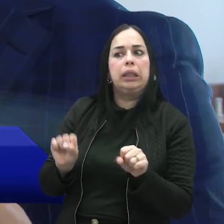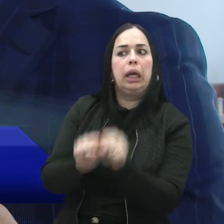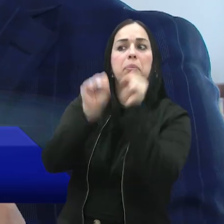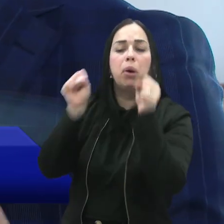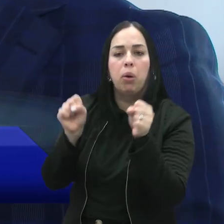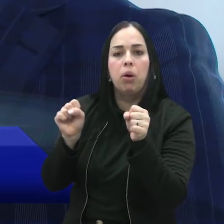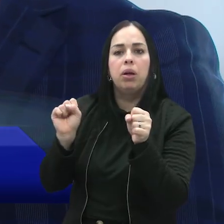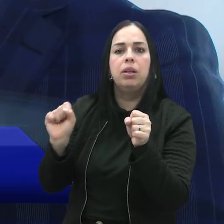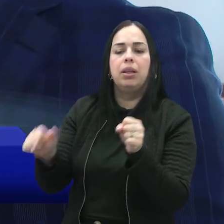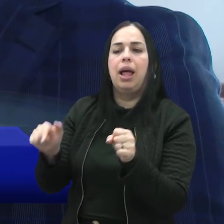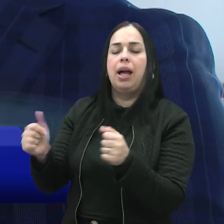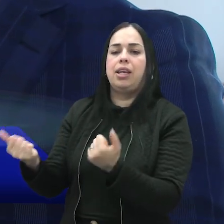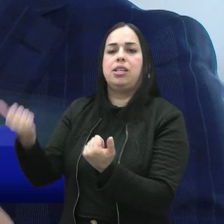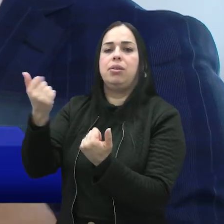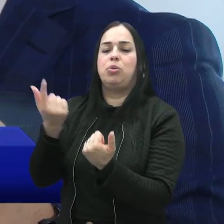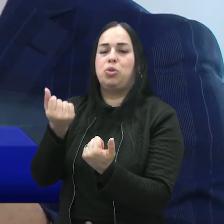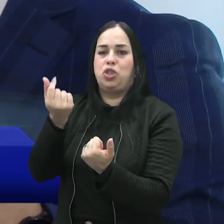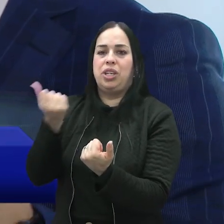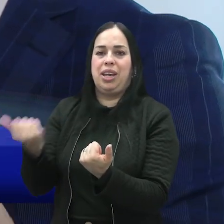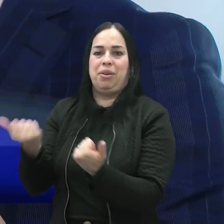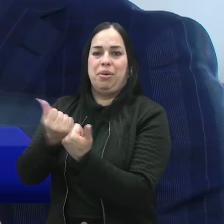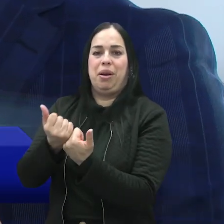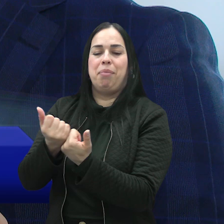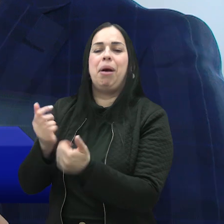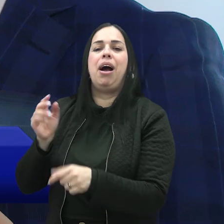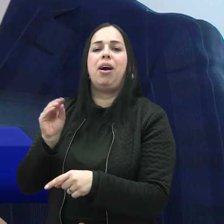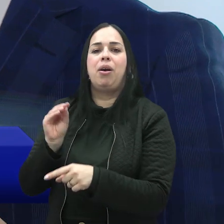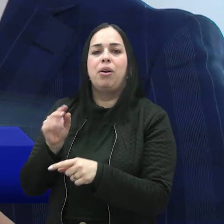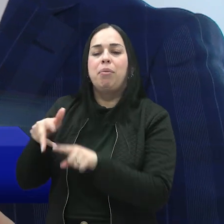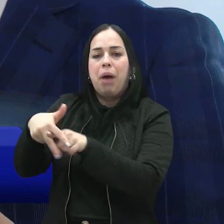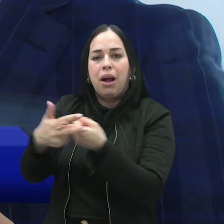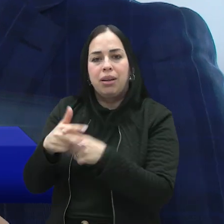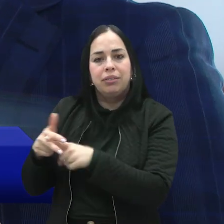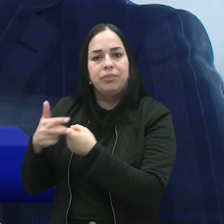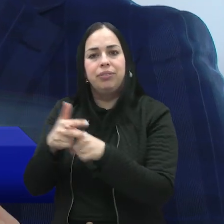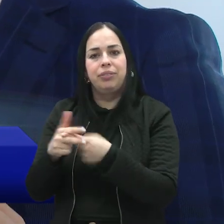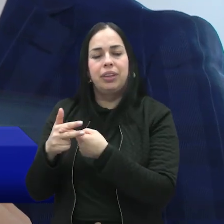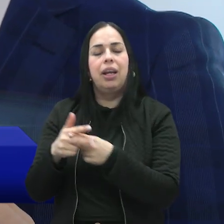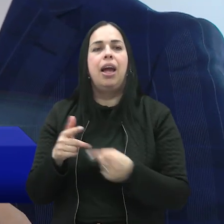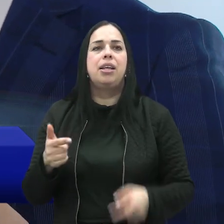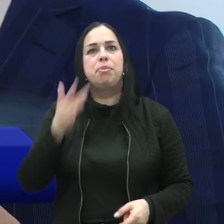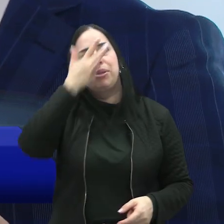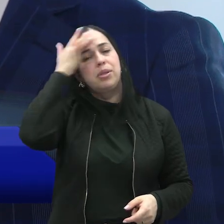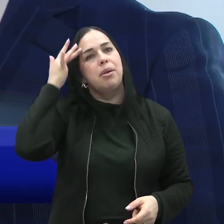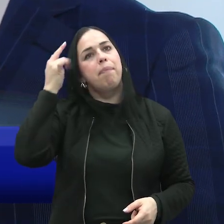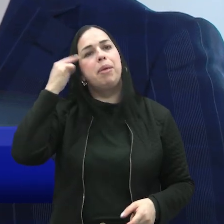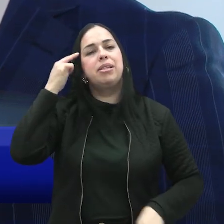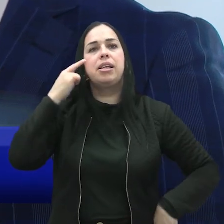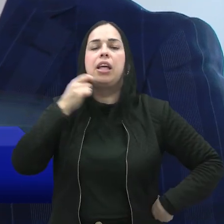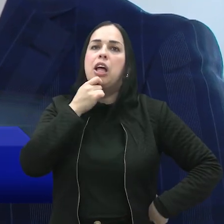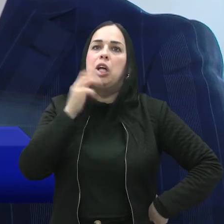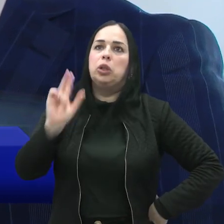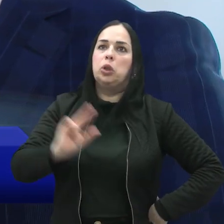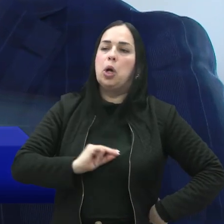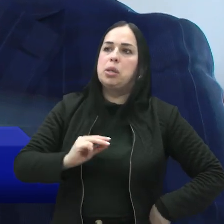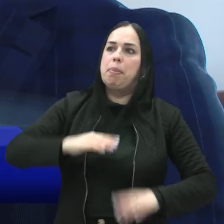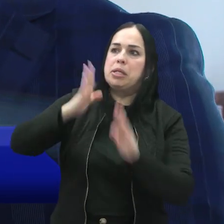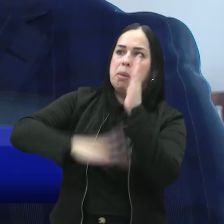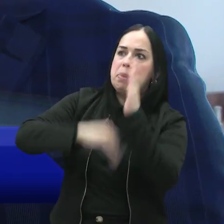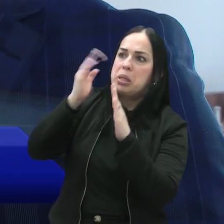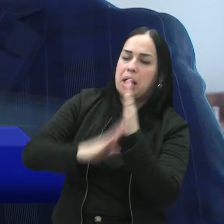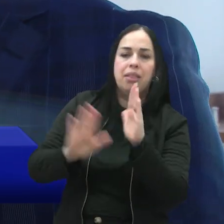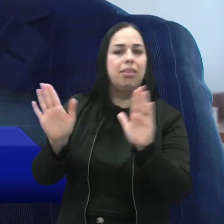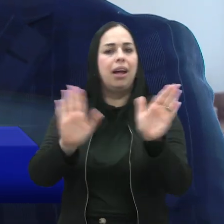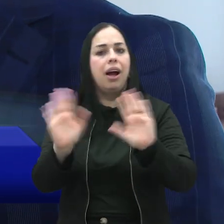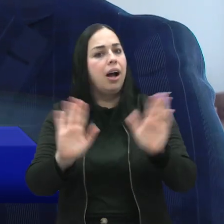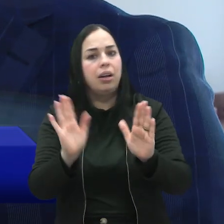ao imóvel. E que os danos são danos efetivos e não pelo tempo de uso, que é uma coisa que o pessoal às vezes tem uma discussão. Putz, eu preciso pintar a